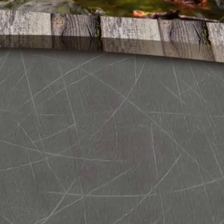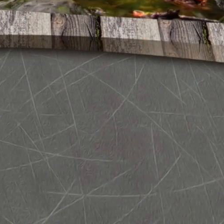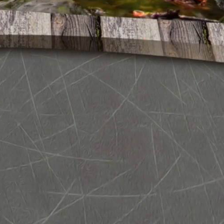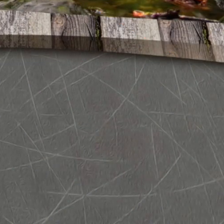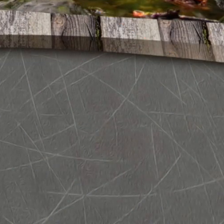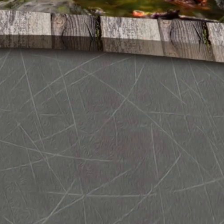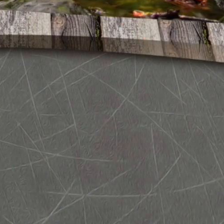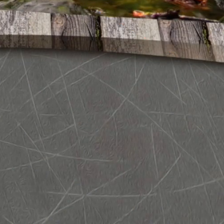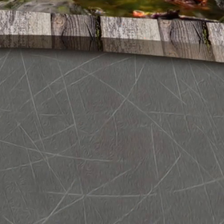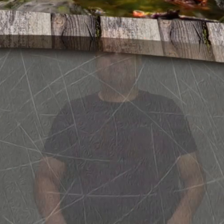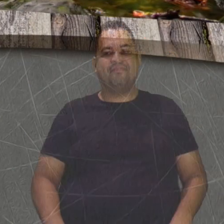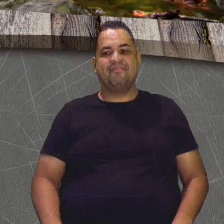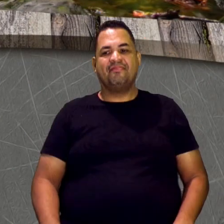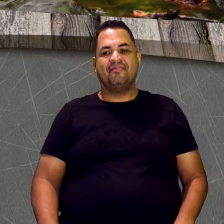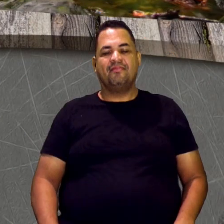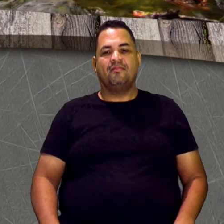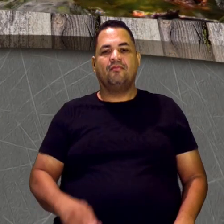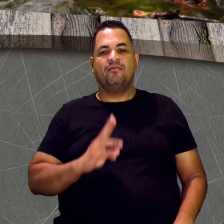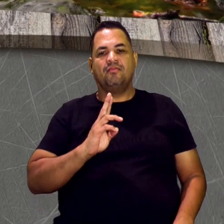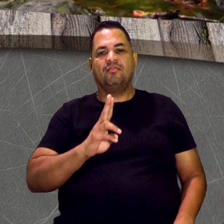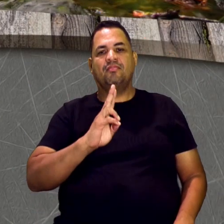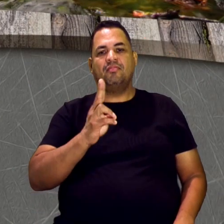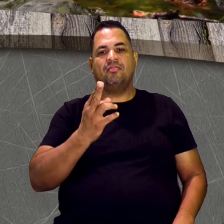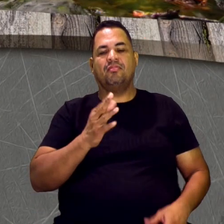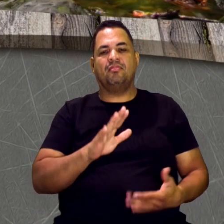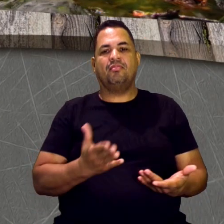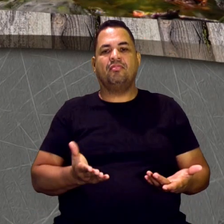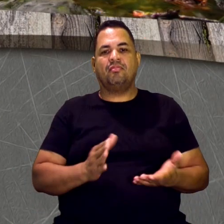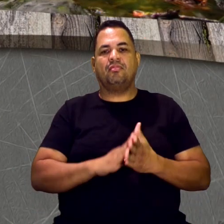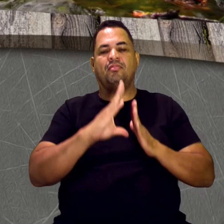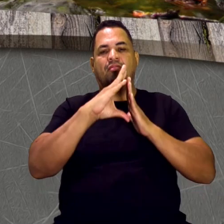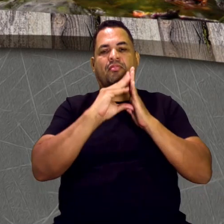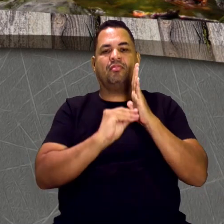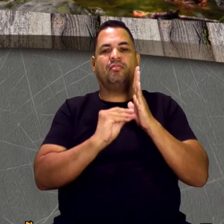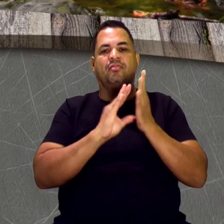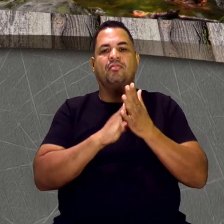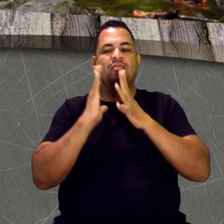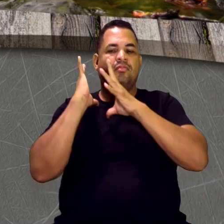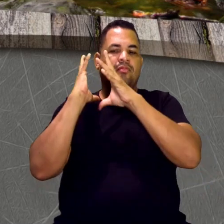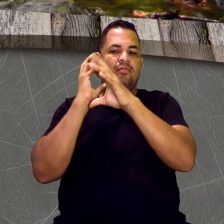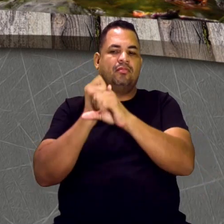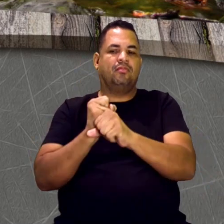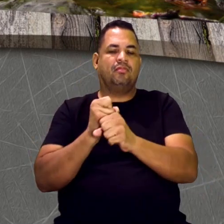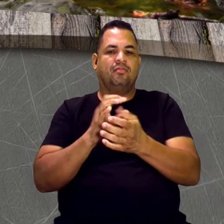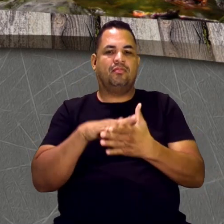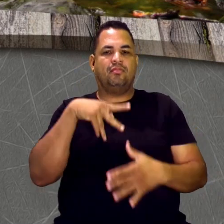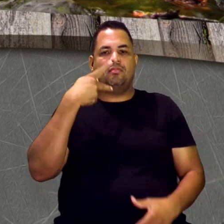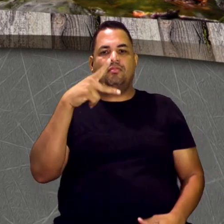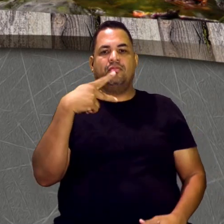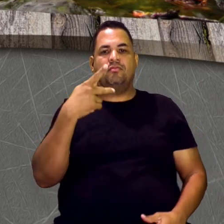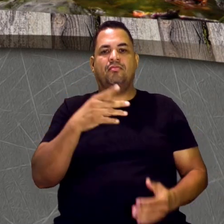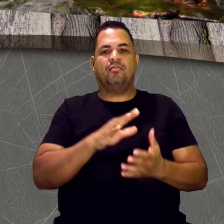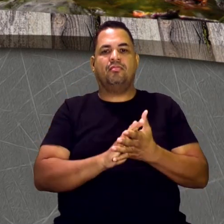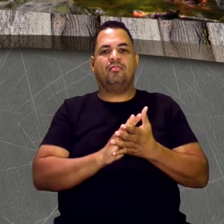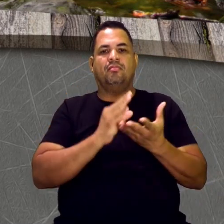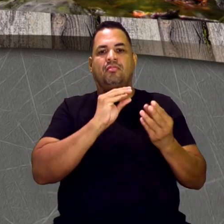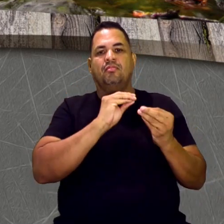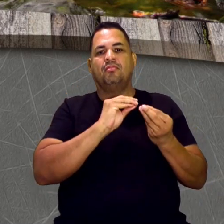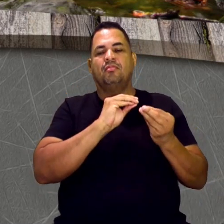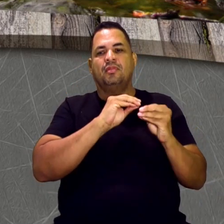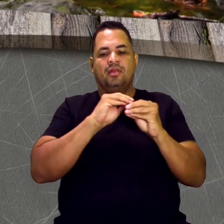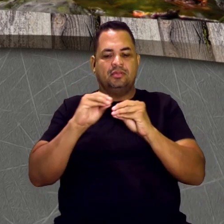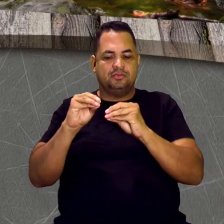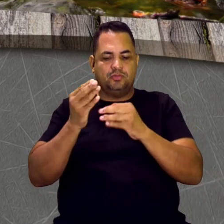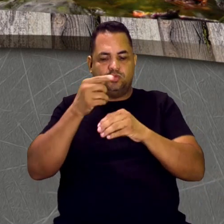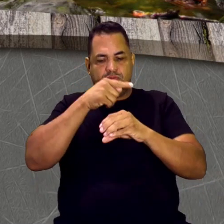É isso aí, meus alunos. Dando continuidade nosso conteúdo, vamos dar nossa revisão. Falamos aí sobre a questão dos transportes pela